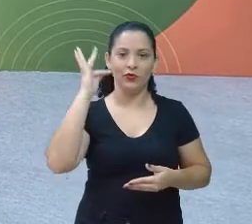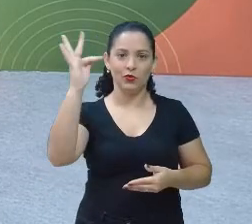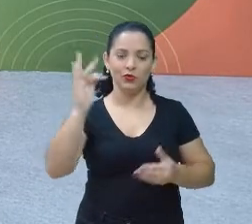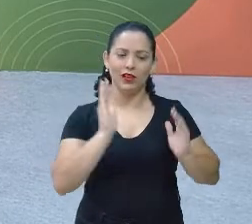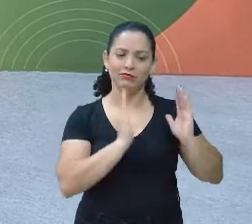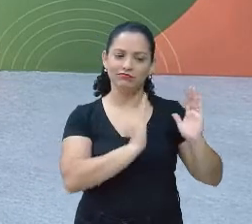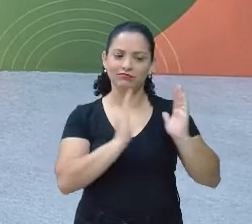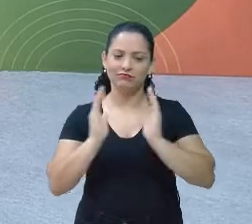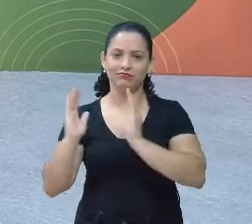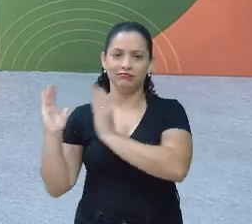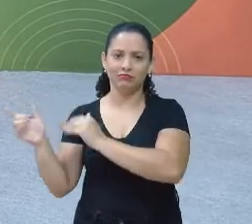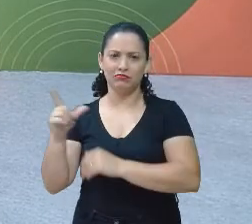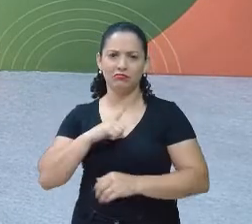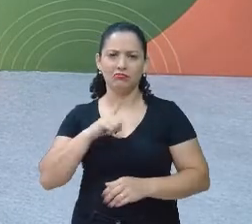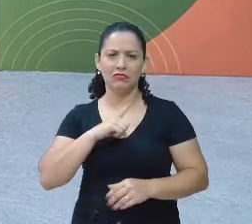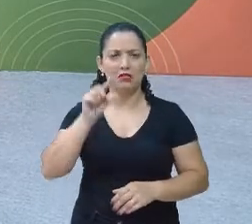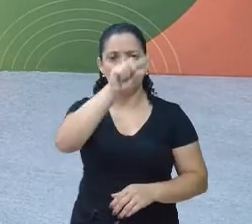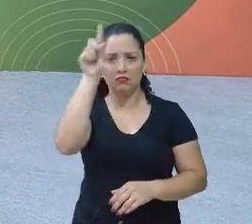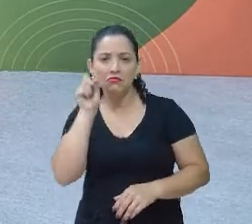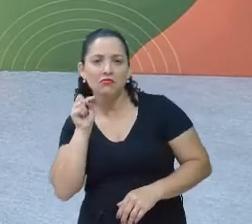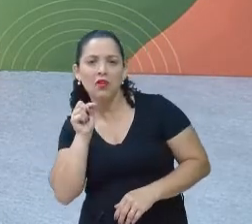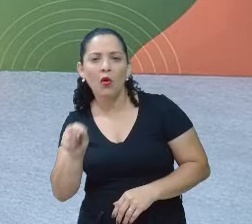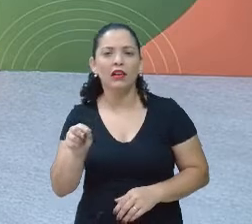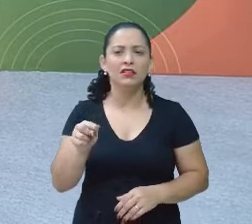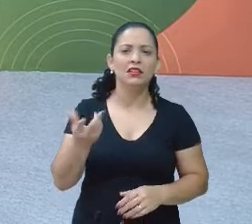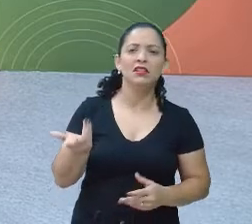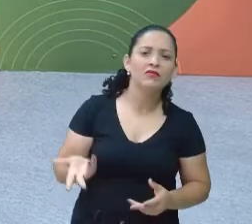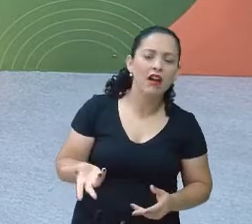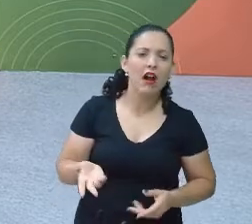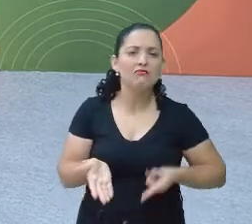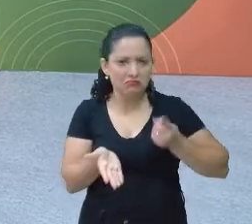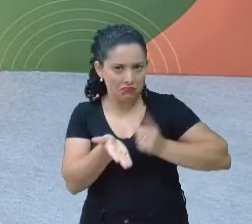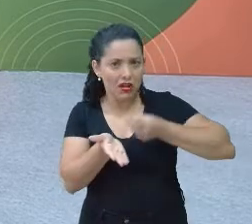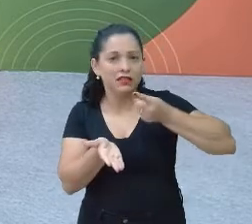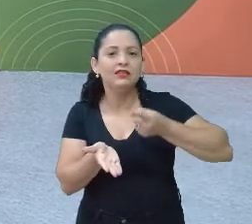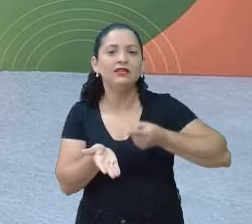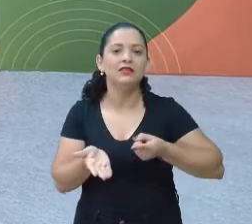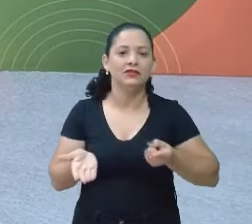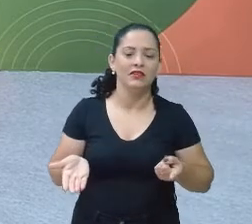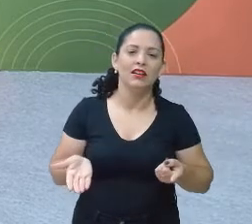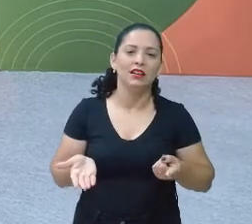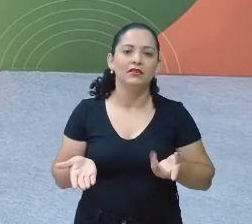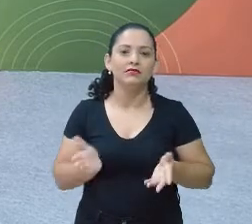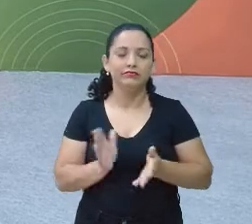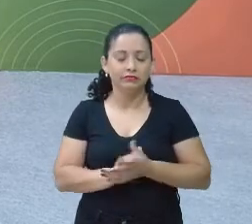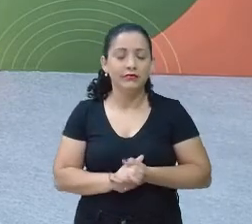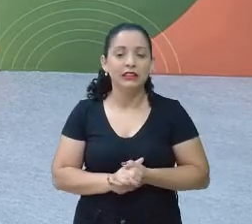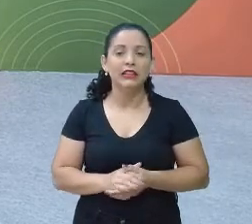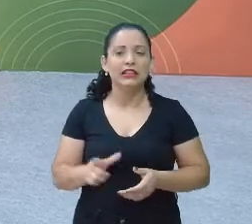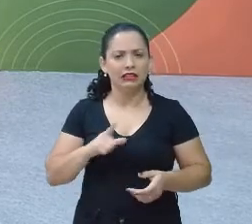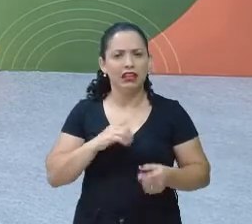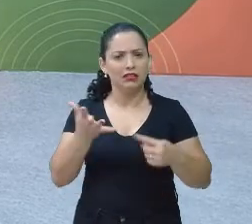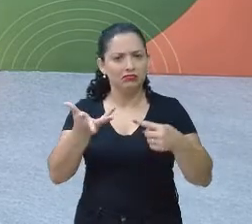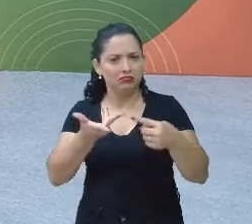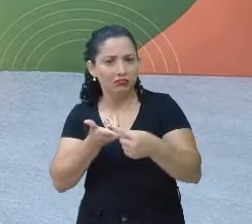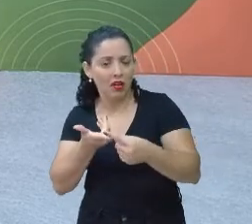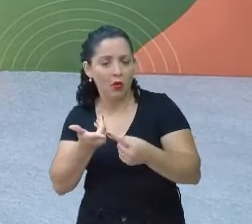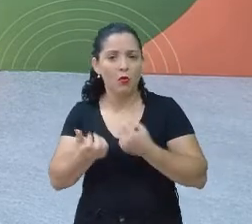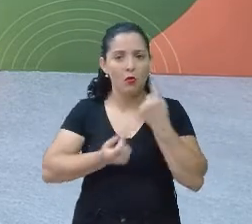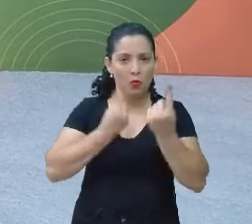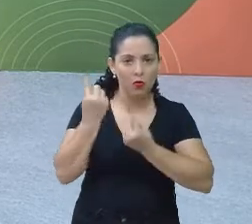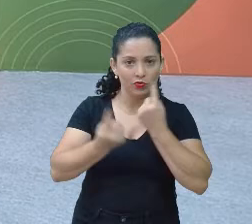forma afirmativa, interrogativa, forma negativa. A gente vai ver parcialmente algumas delas e não vamos